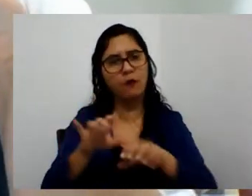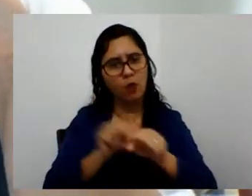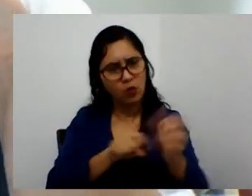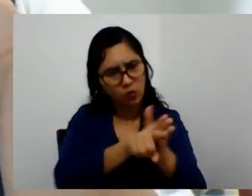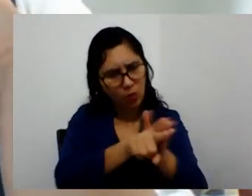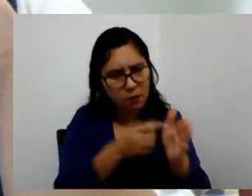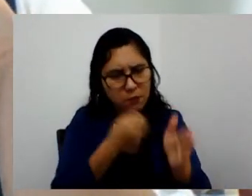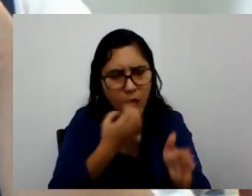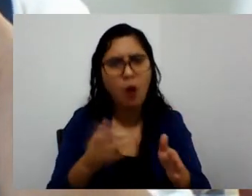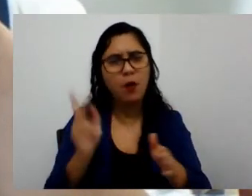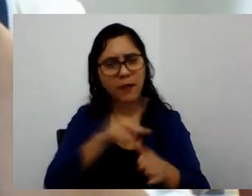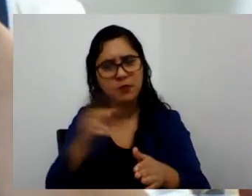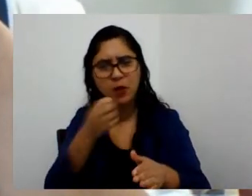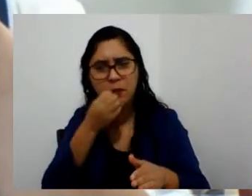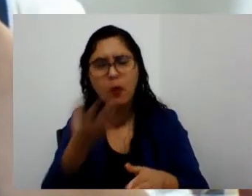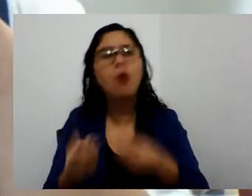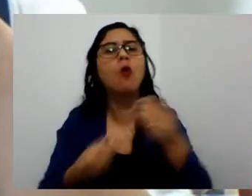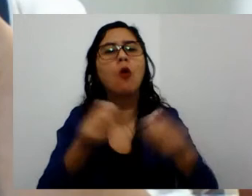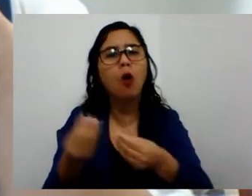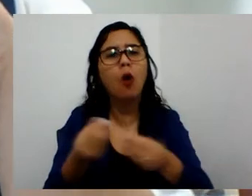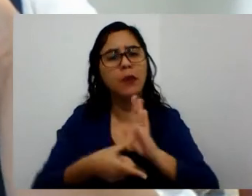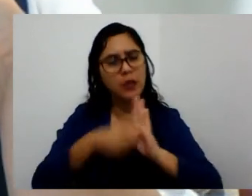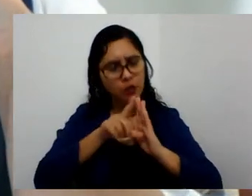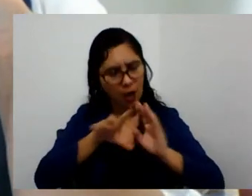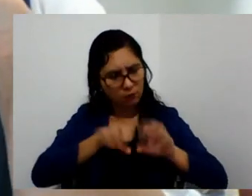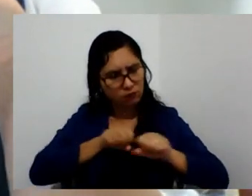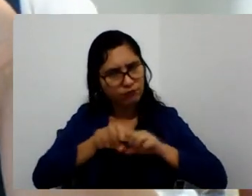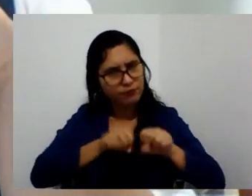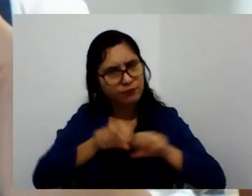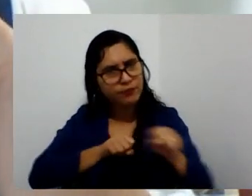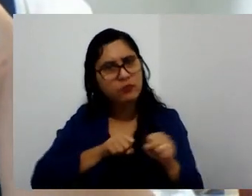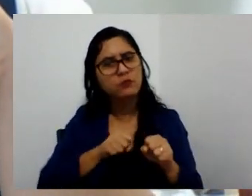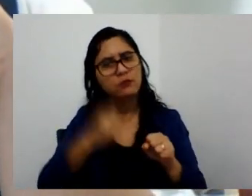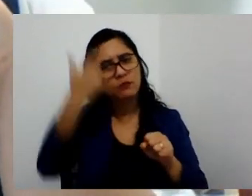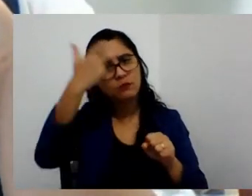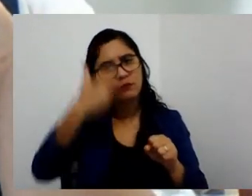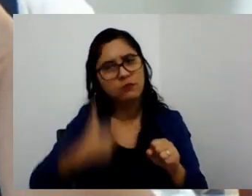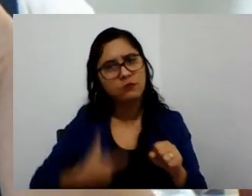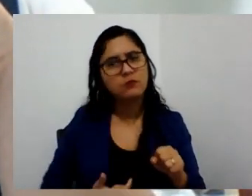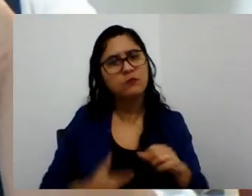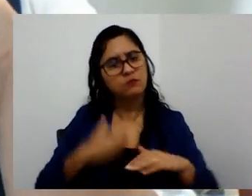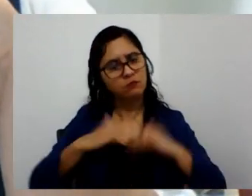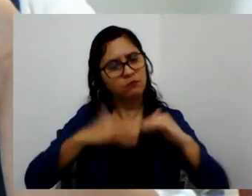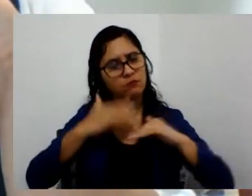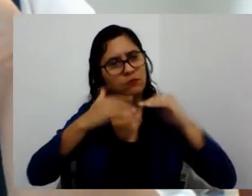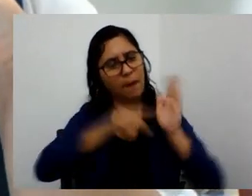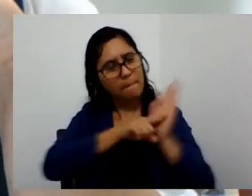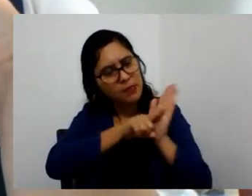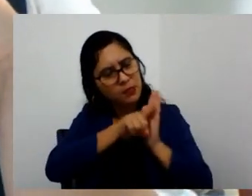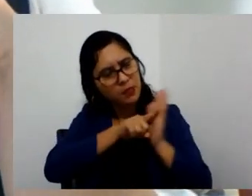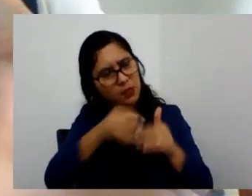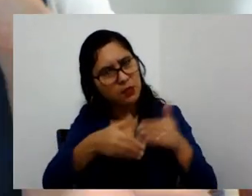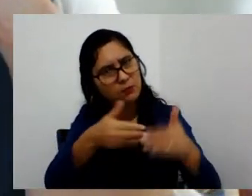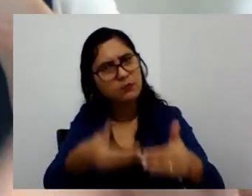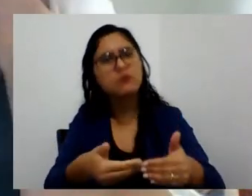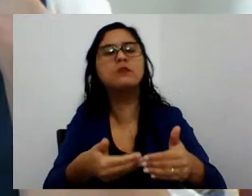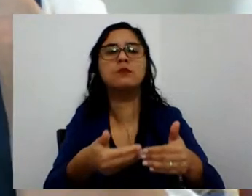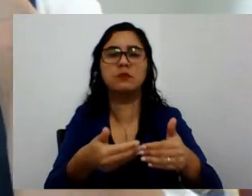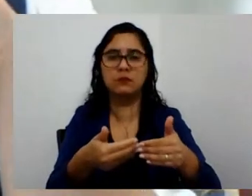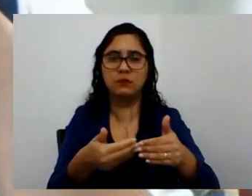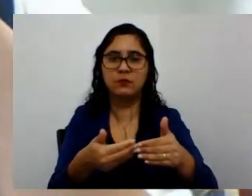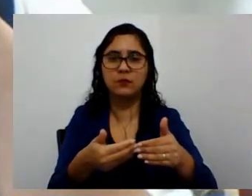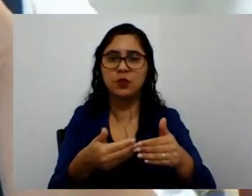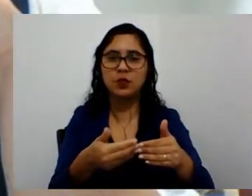pode ser construído nas práticas educativas e na sua própria construção de pesquisa, mesmo desde a